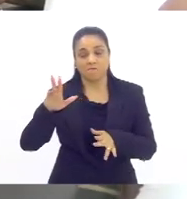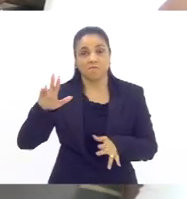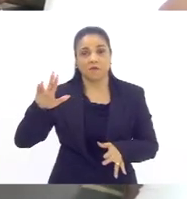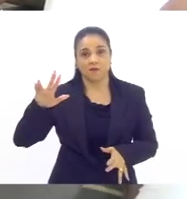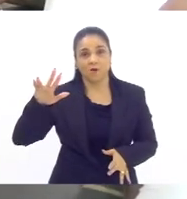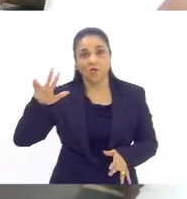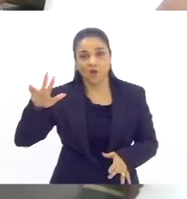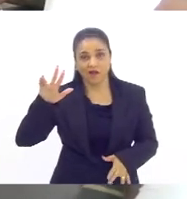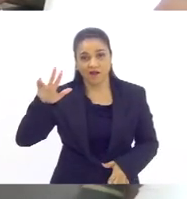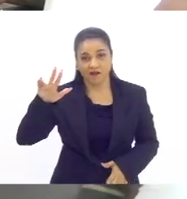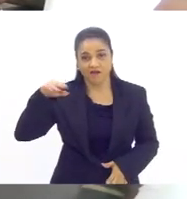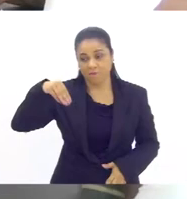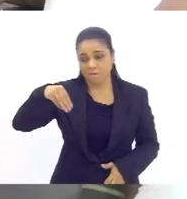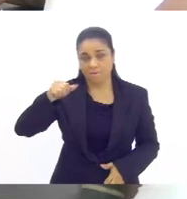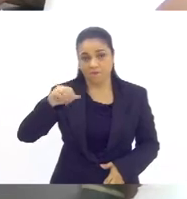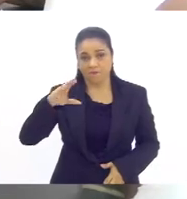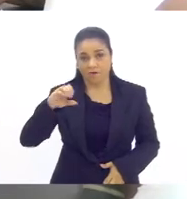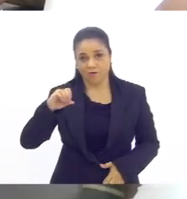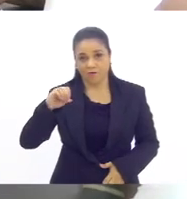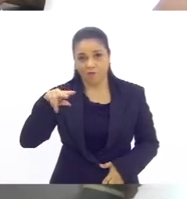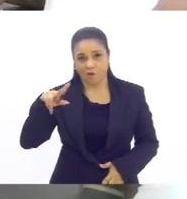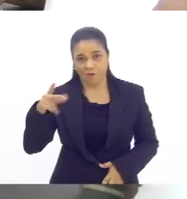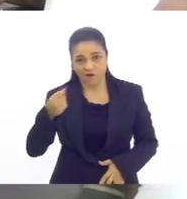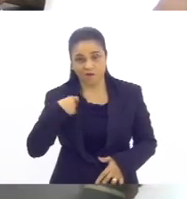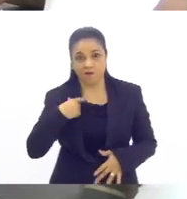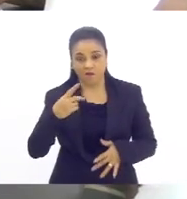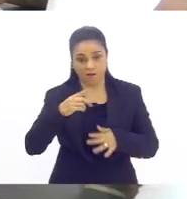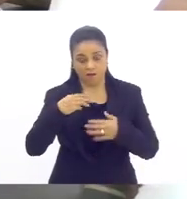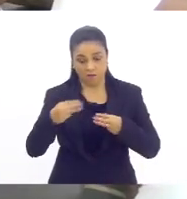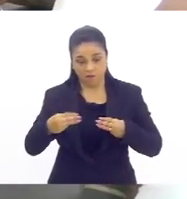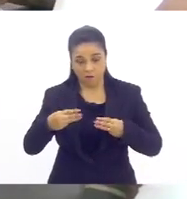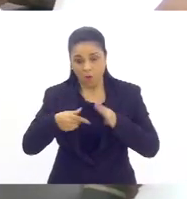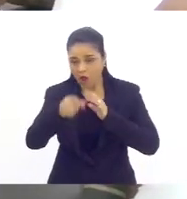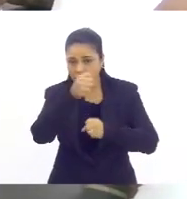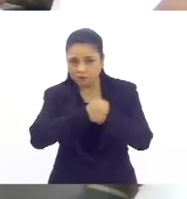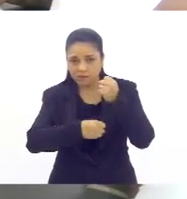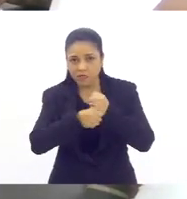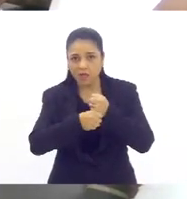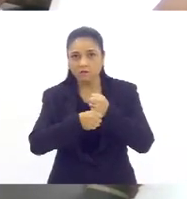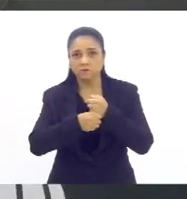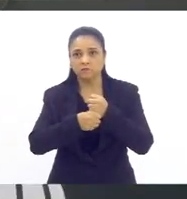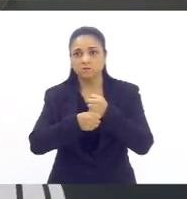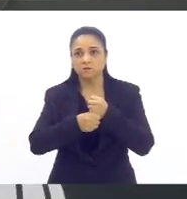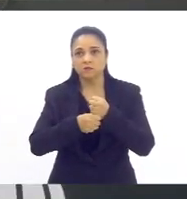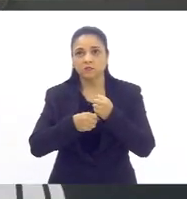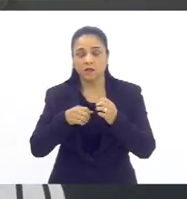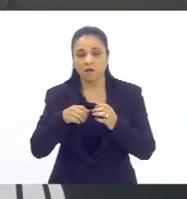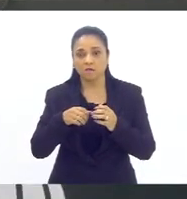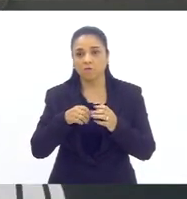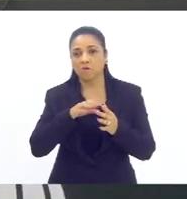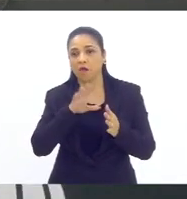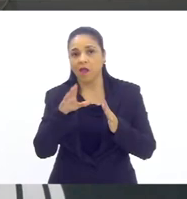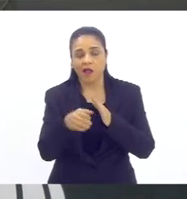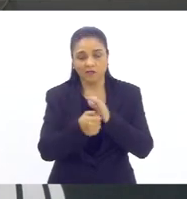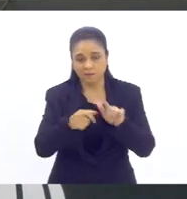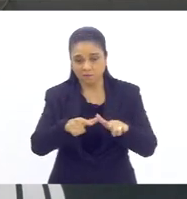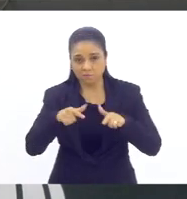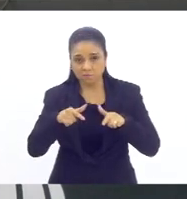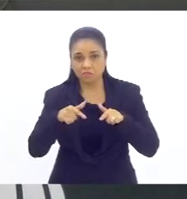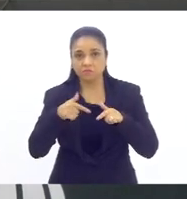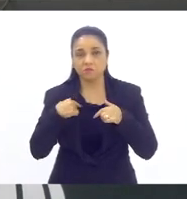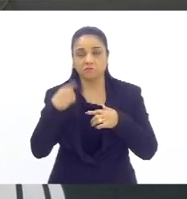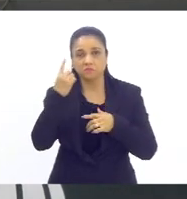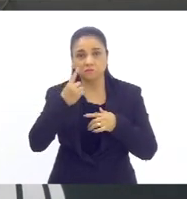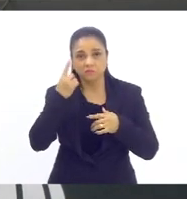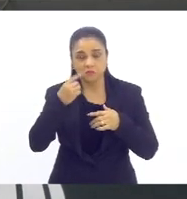de Ministro porque já disseram que eu tava fazendo apologia na época um que me defendeu o